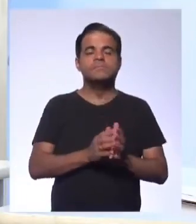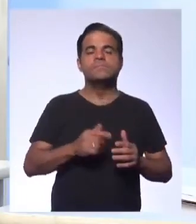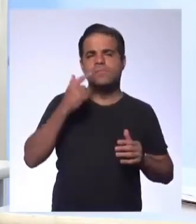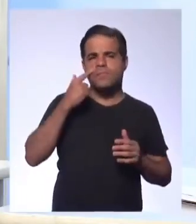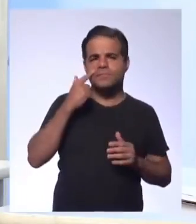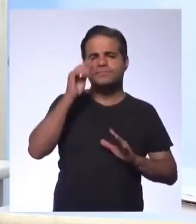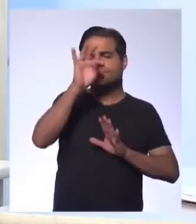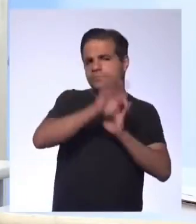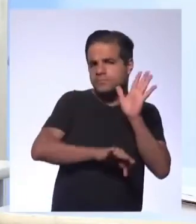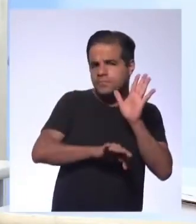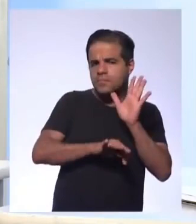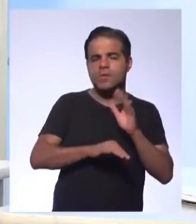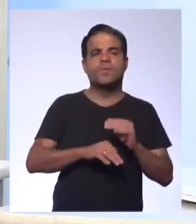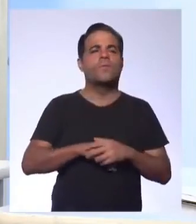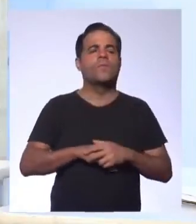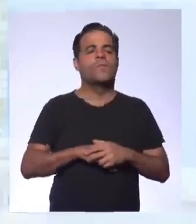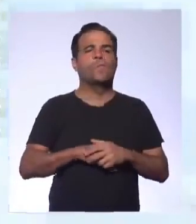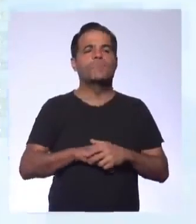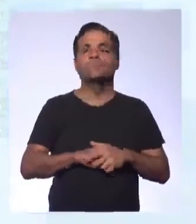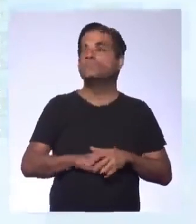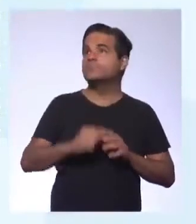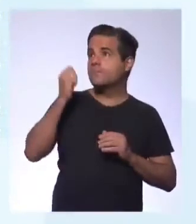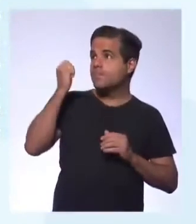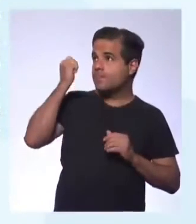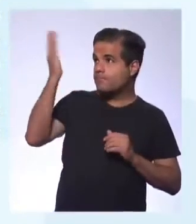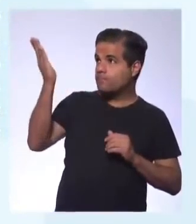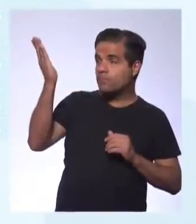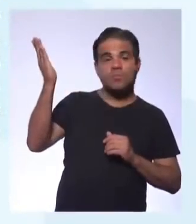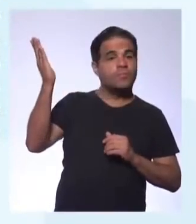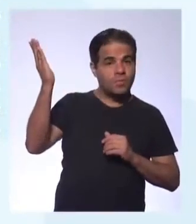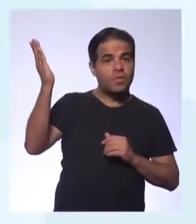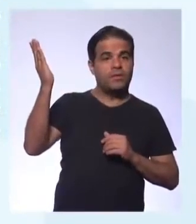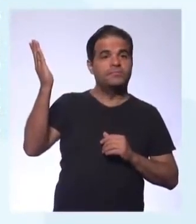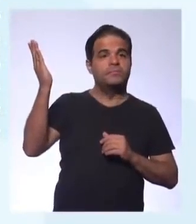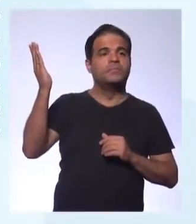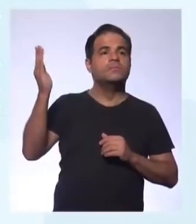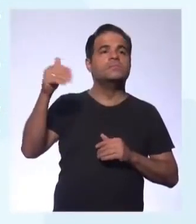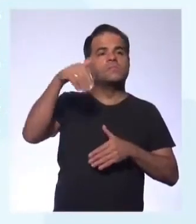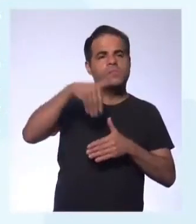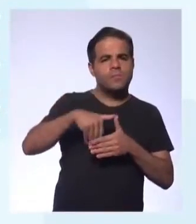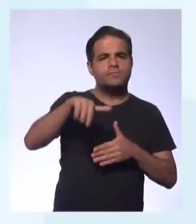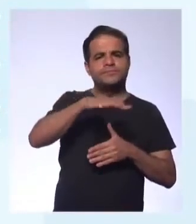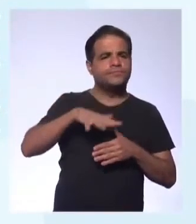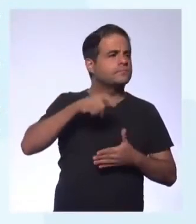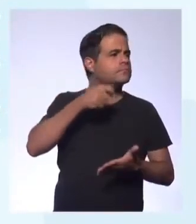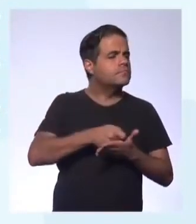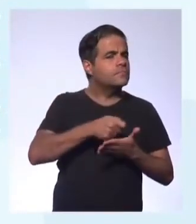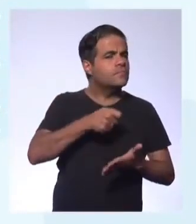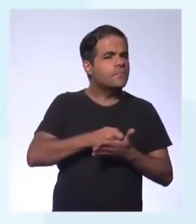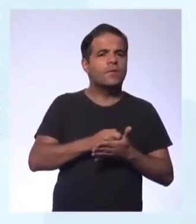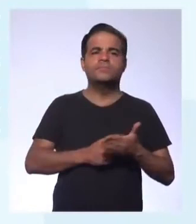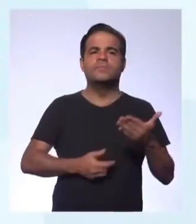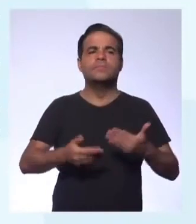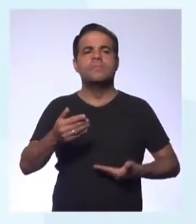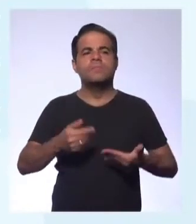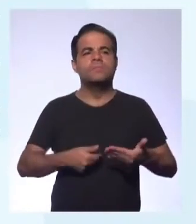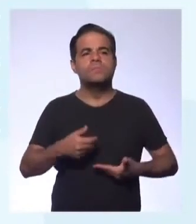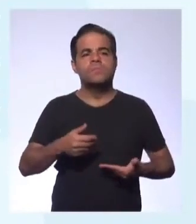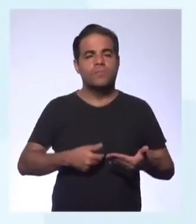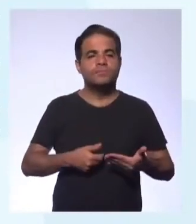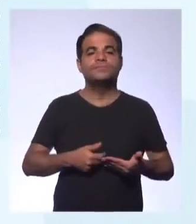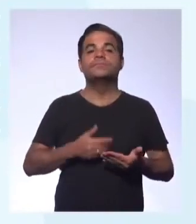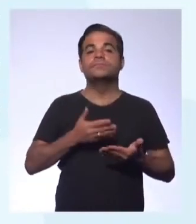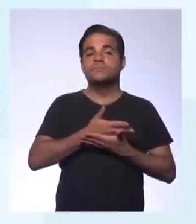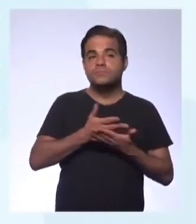ver aí no texto, então. Olha lá, pessoal, na tela para vocês. Dentre as obrigações devidas pelos servos, hein?